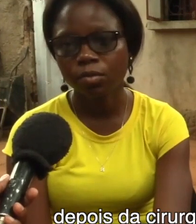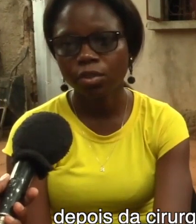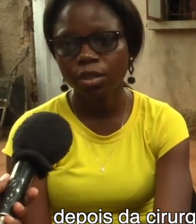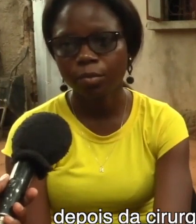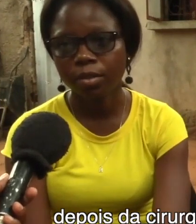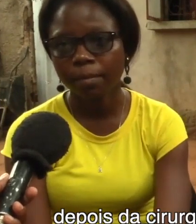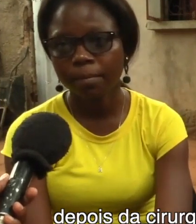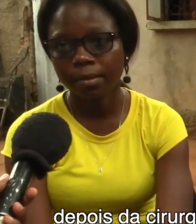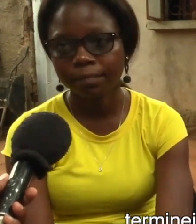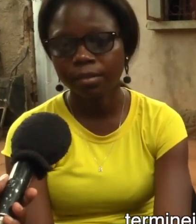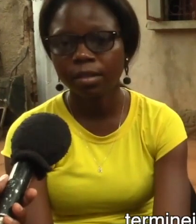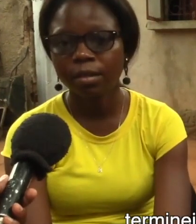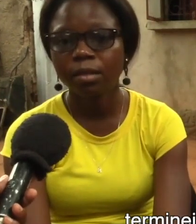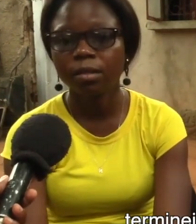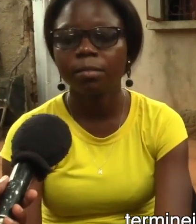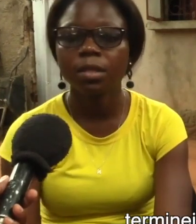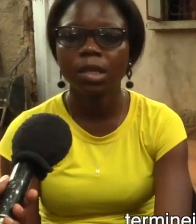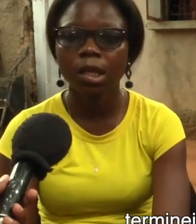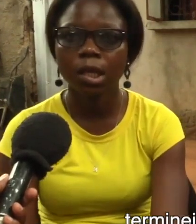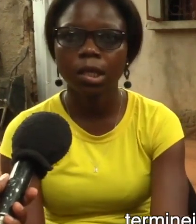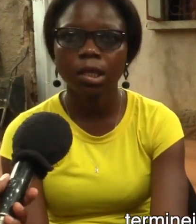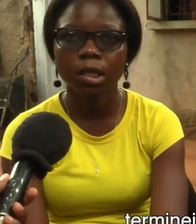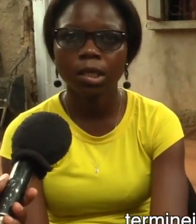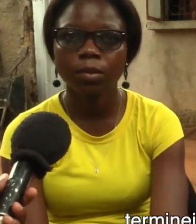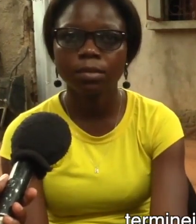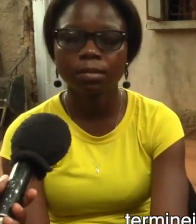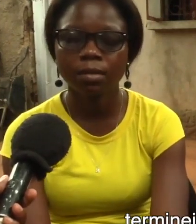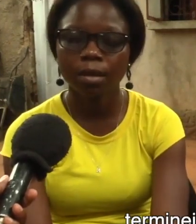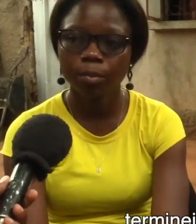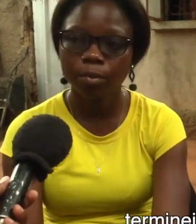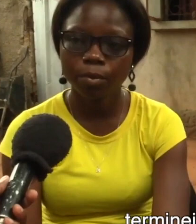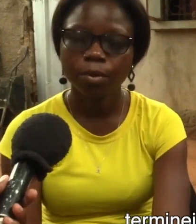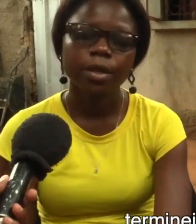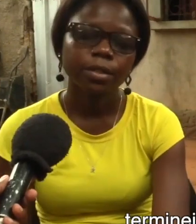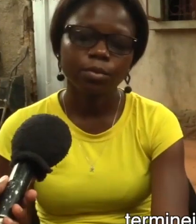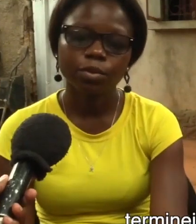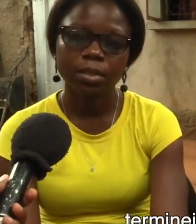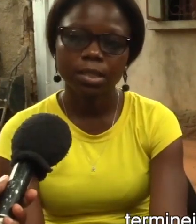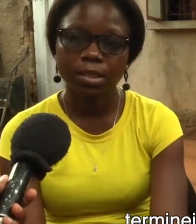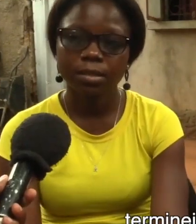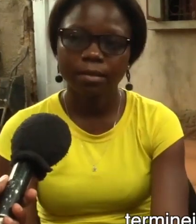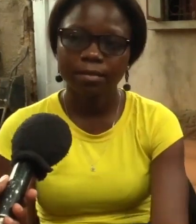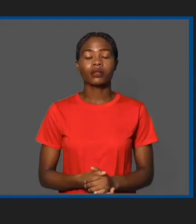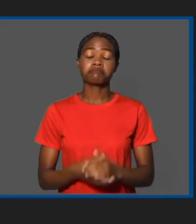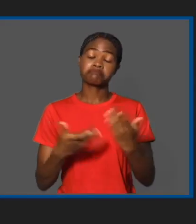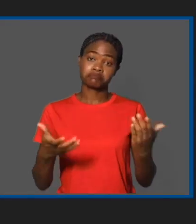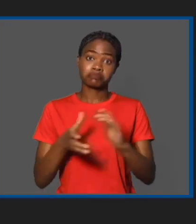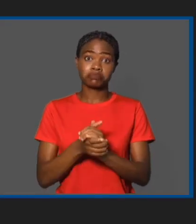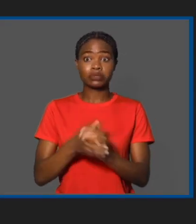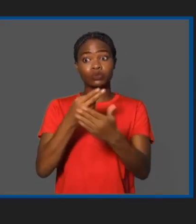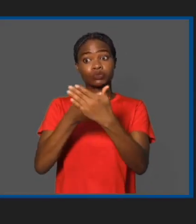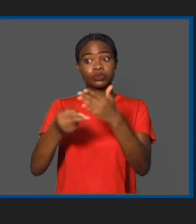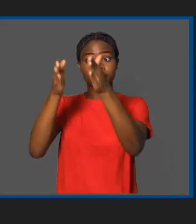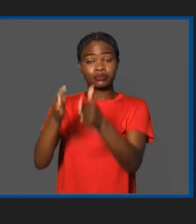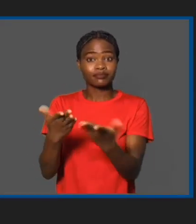4 sessões de quimioterapia e terminei em setembro de